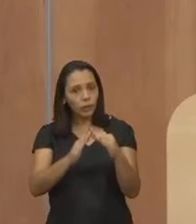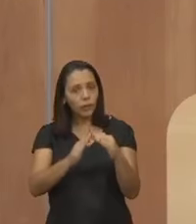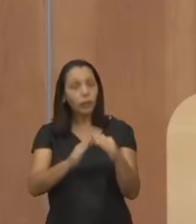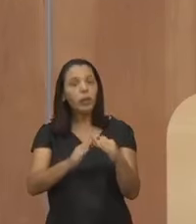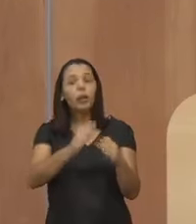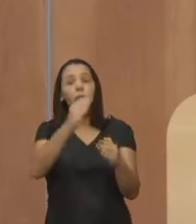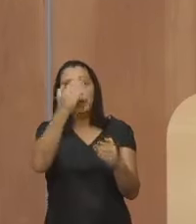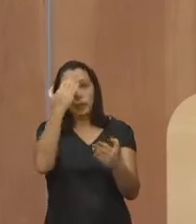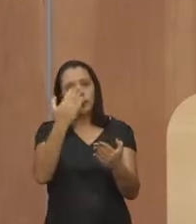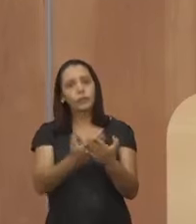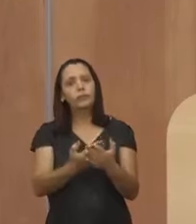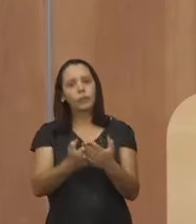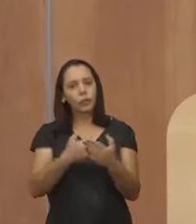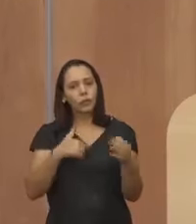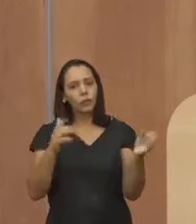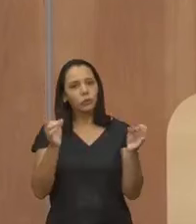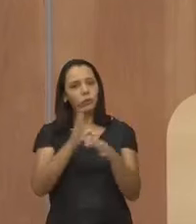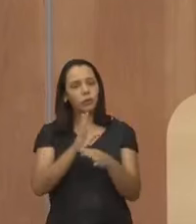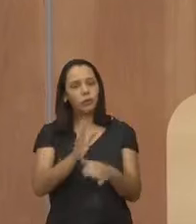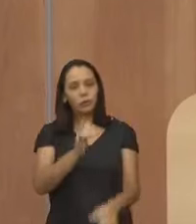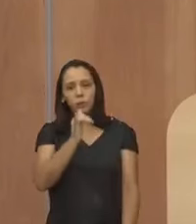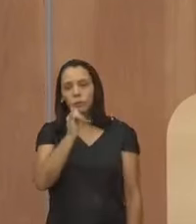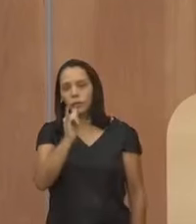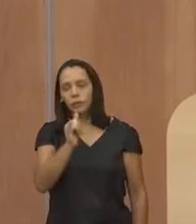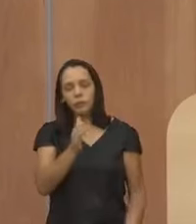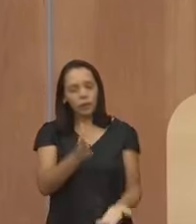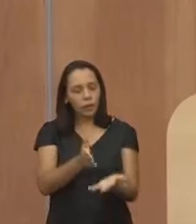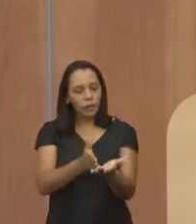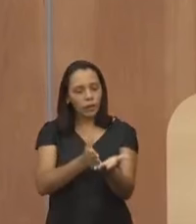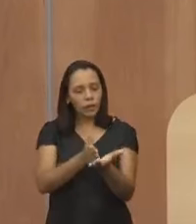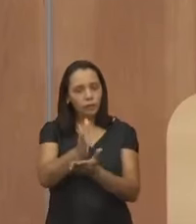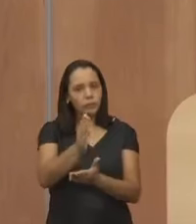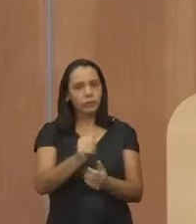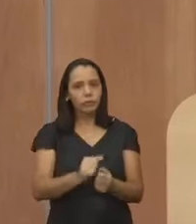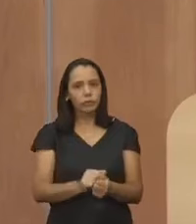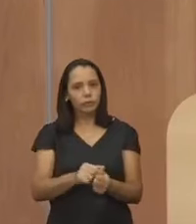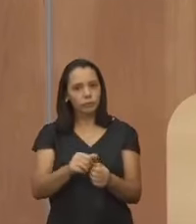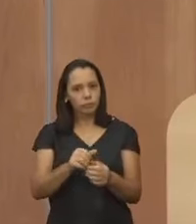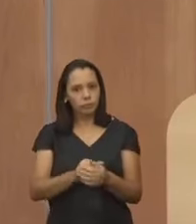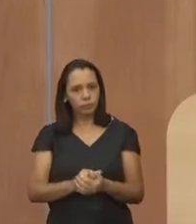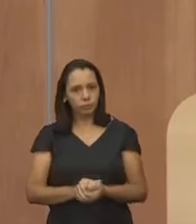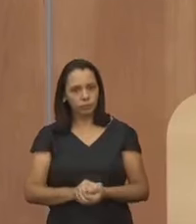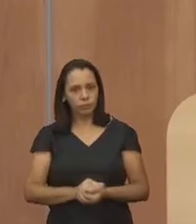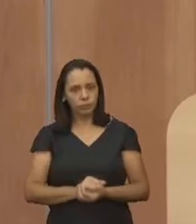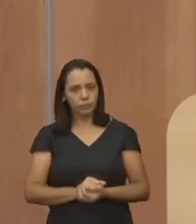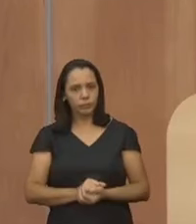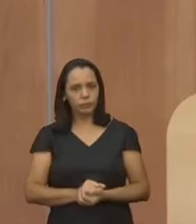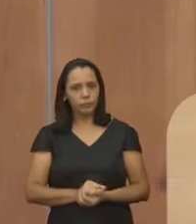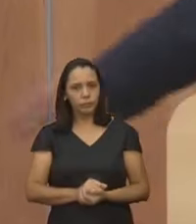o progresso chegou, sucesso, avante, Veraneio Jal.